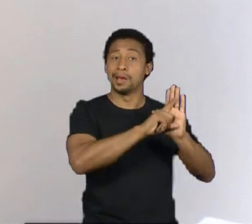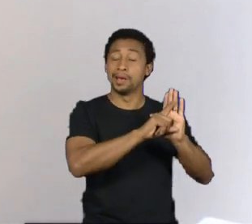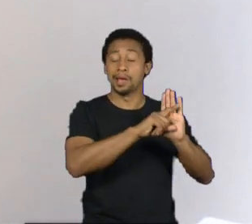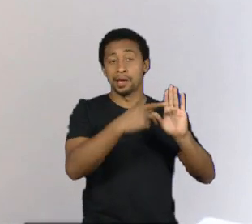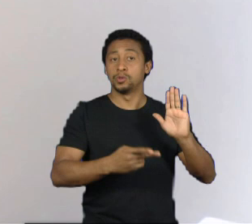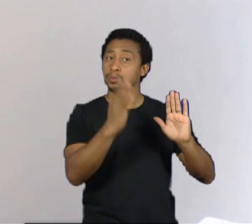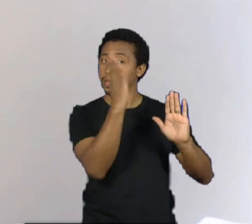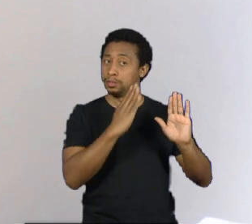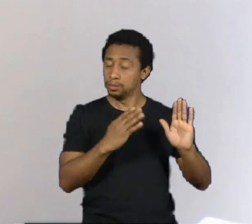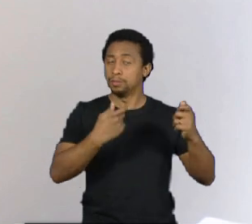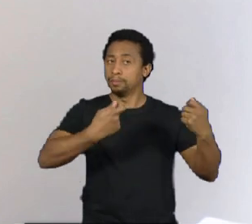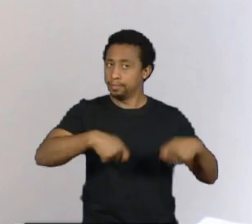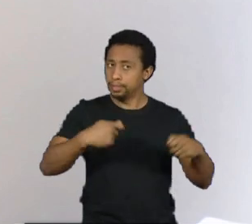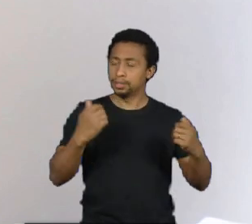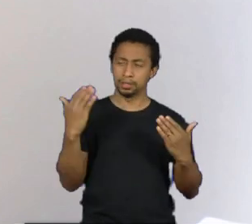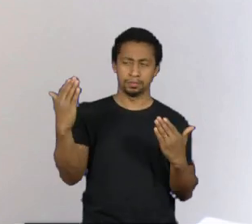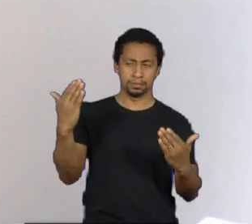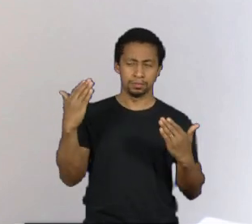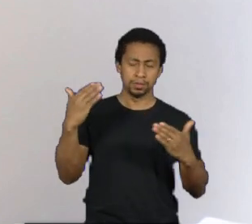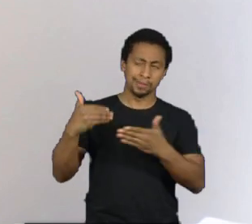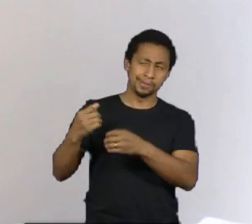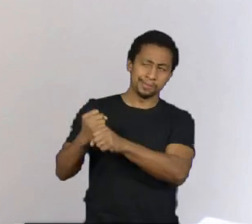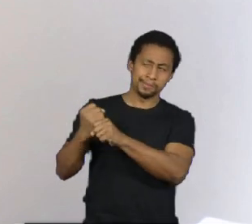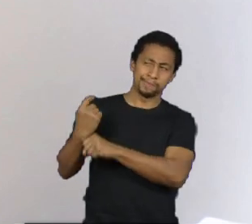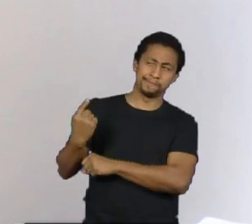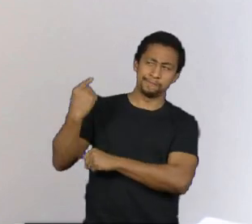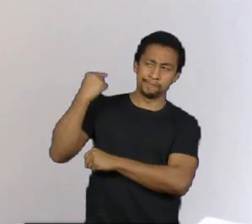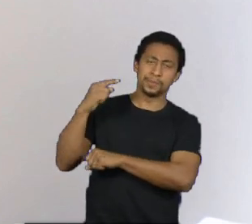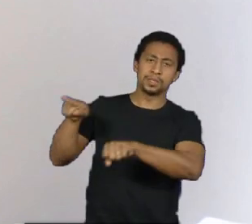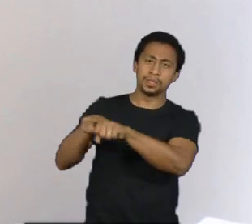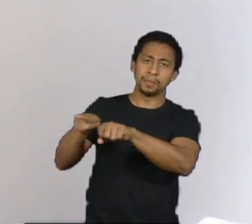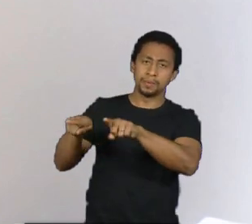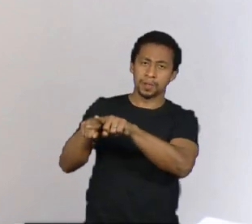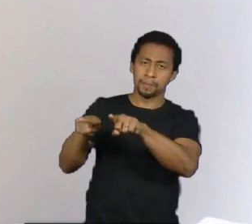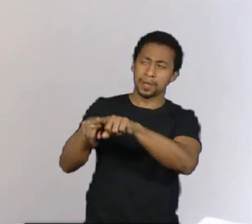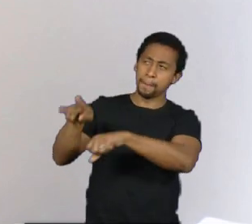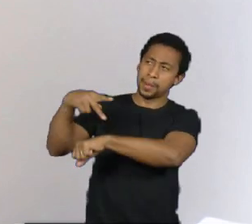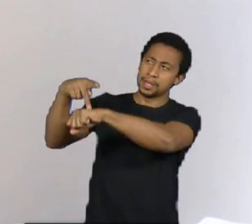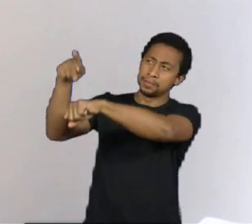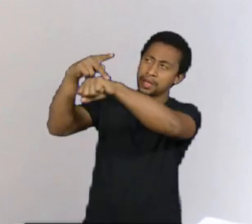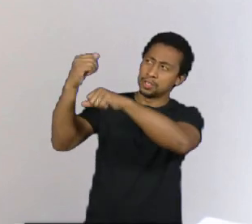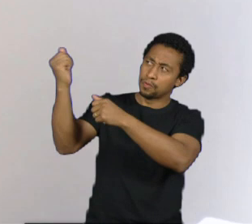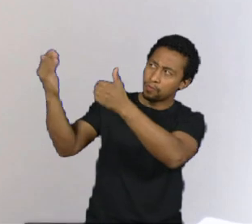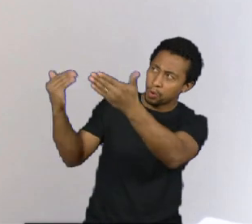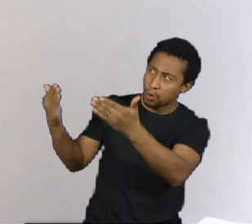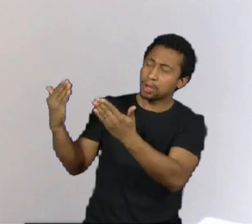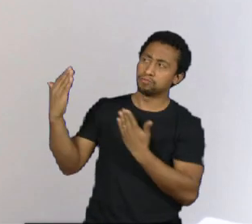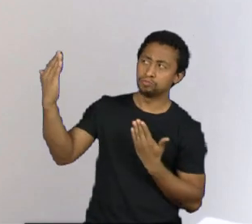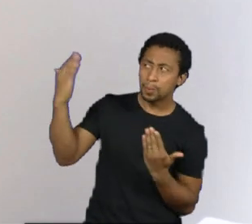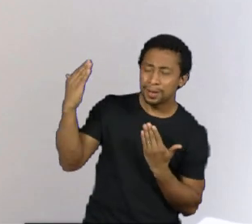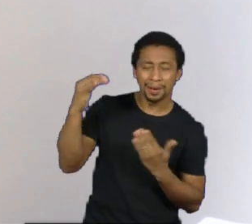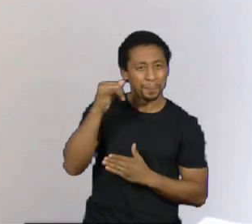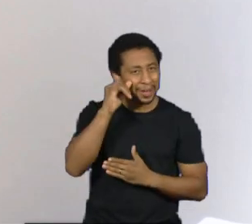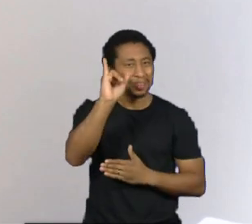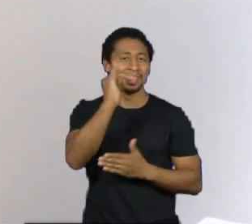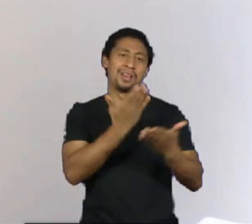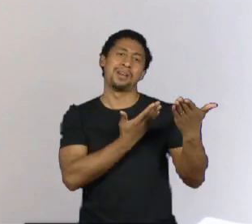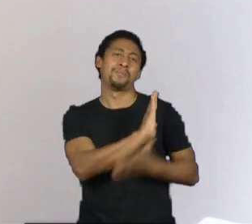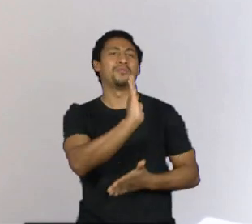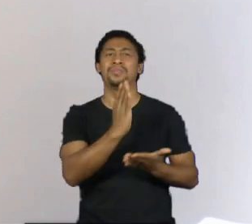deveria considerar a ciência que já foi acumulada em outros países e evitar cometer um erro de